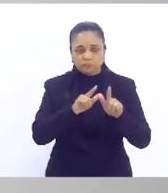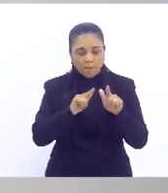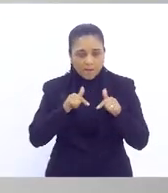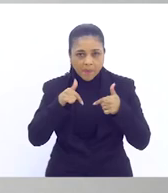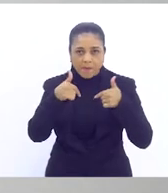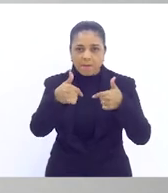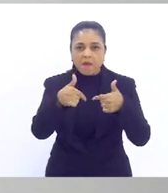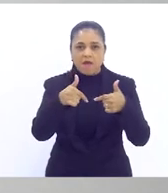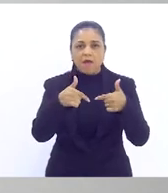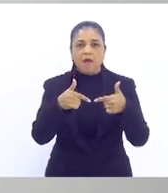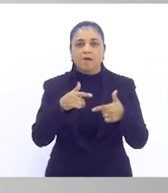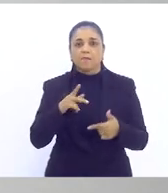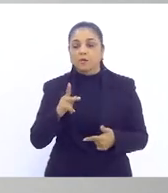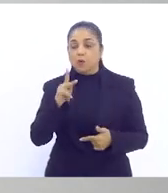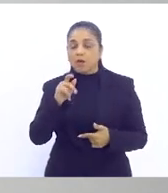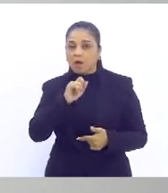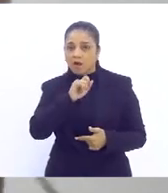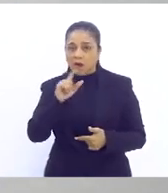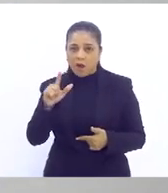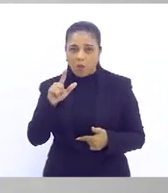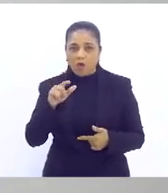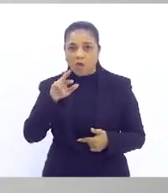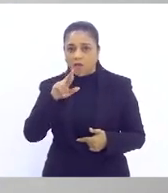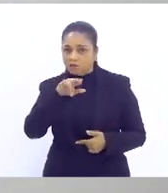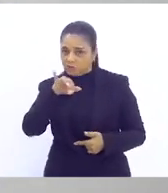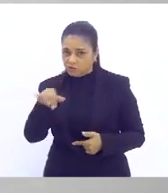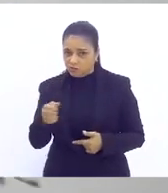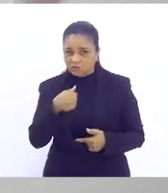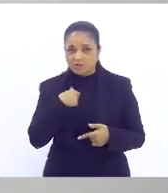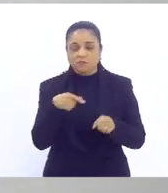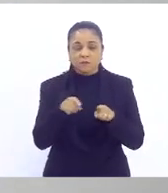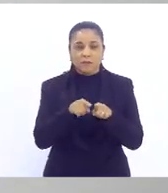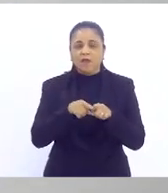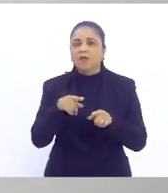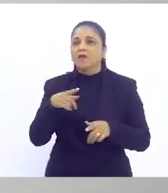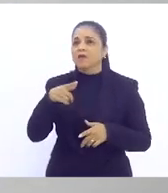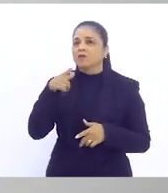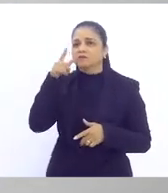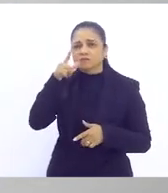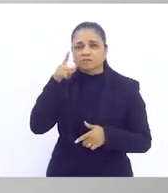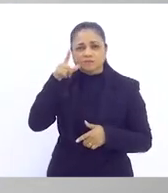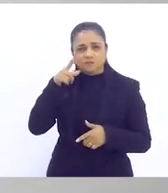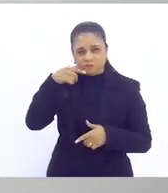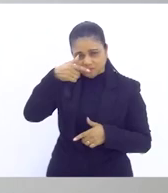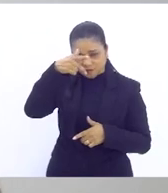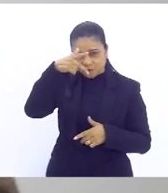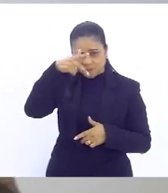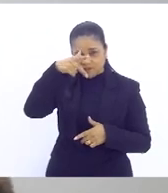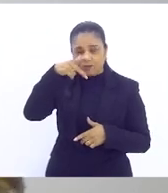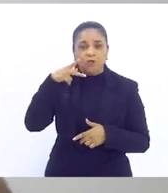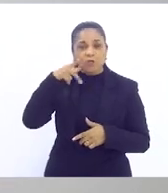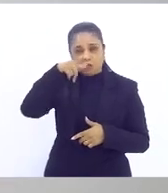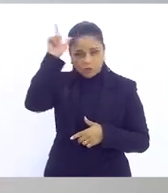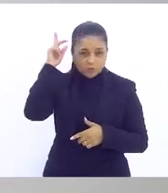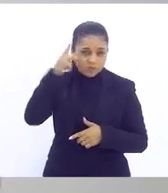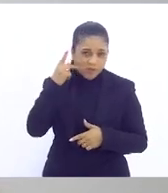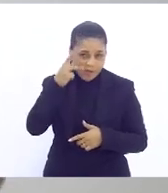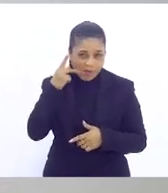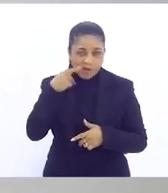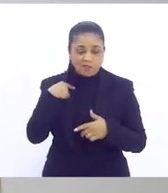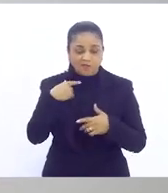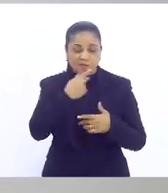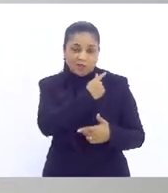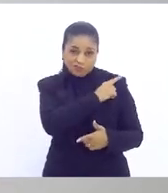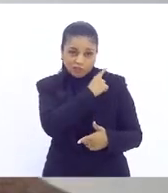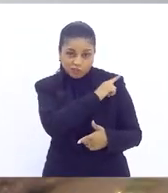à frente aí pelo pelo caurj né E aí Deputado Luiz Paulo só uma correção quando eu falo assim de gestão de políticas públicas